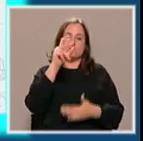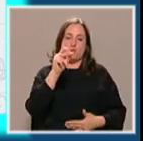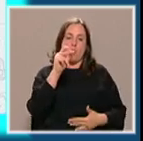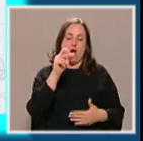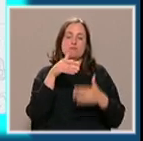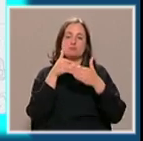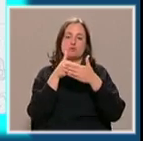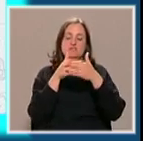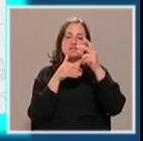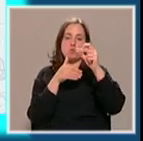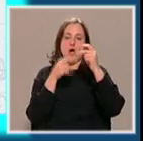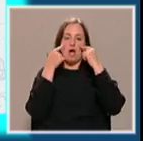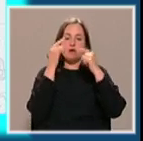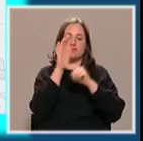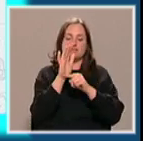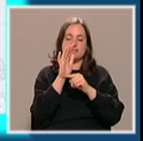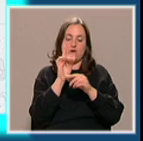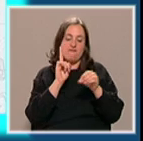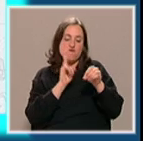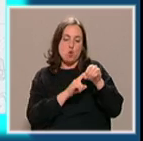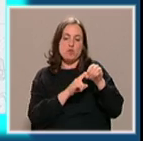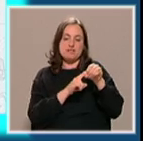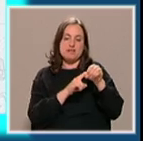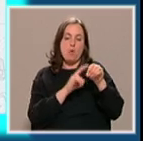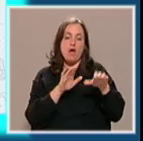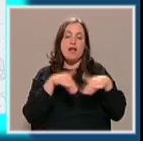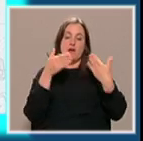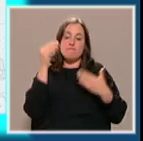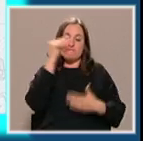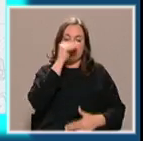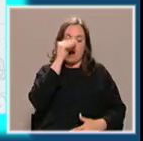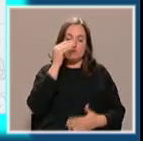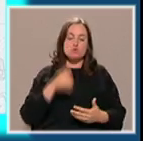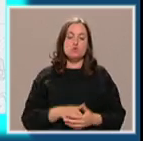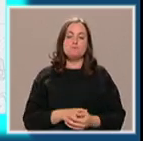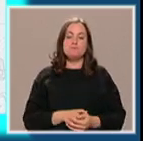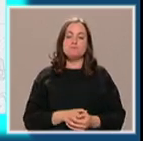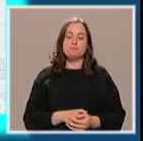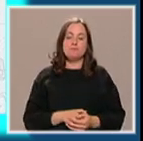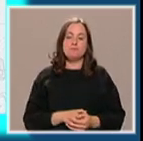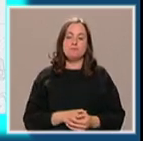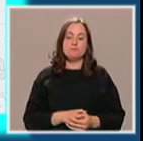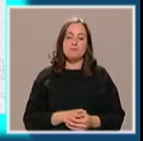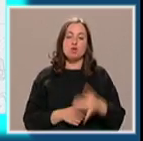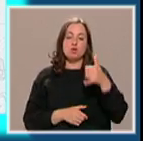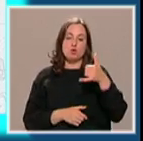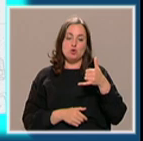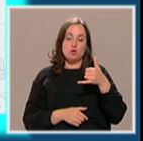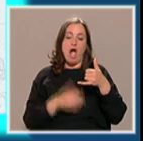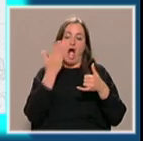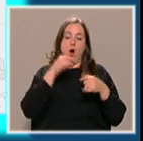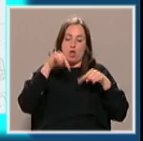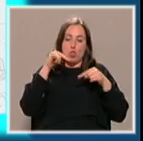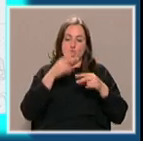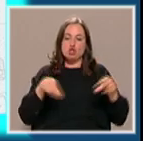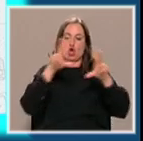ali representado, é a fecundação. Logo, é falsa. Qual a 2, cujo tema era uma